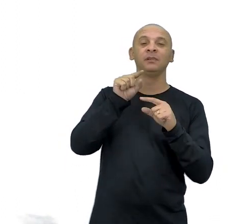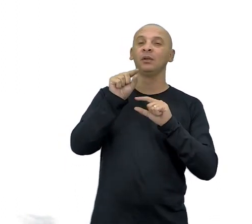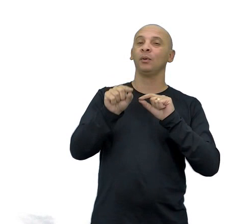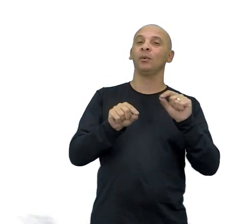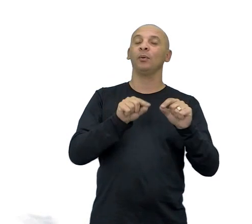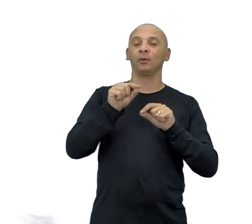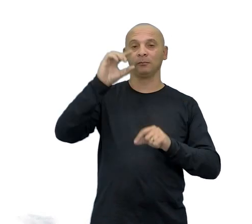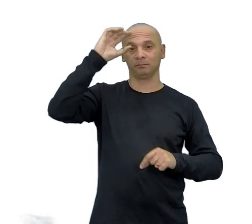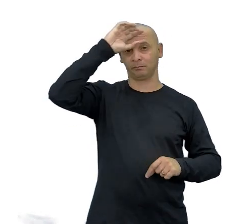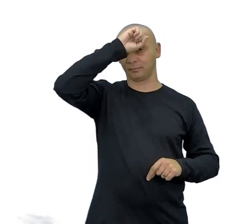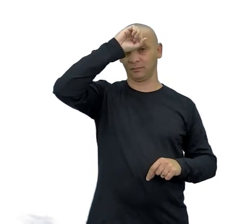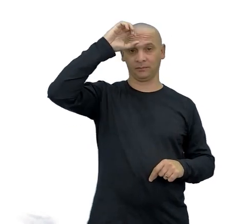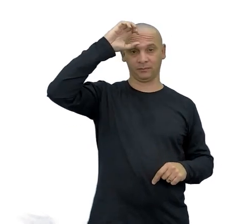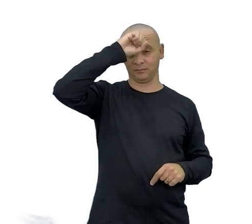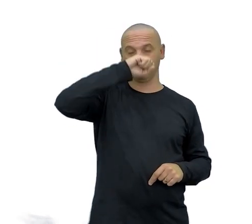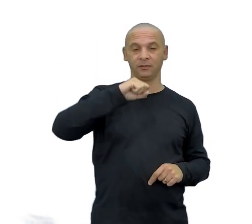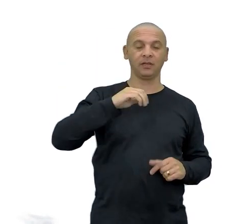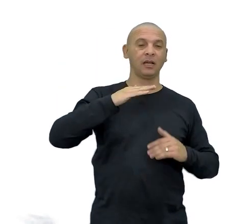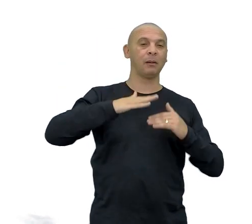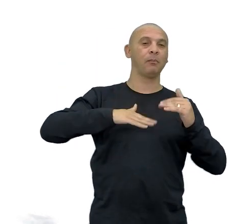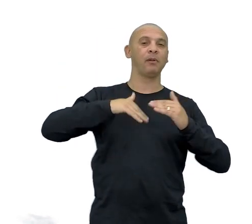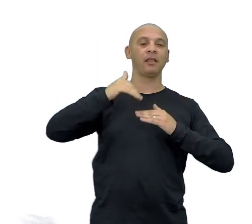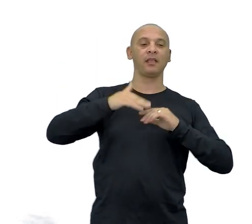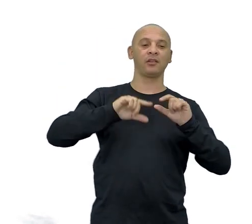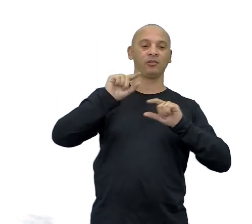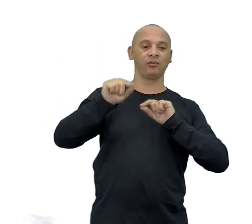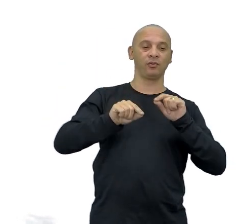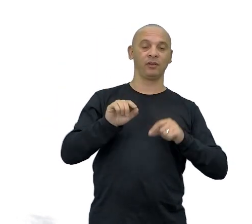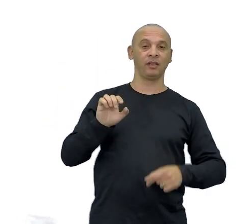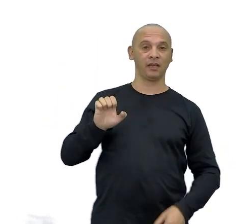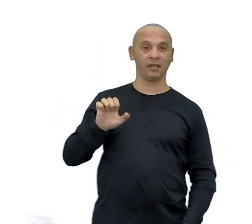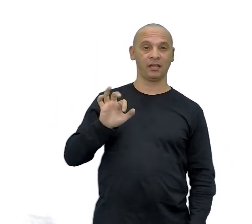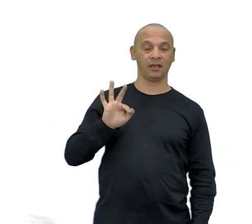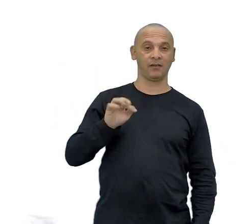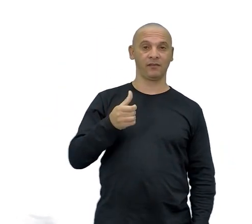de aprendizagem. Nossa habilidade é o EUF